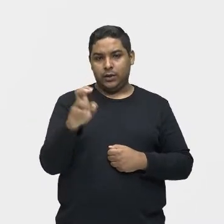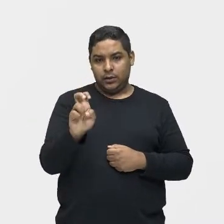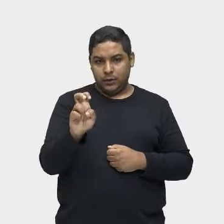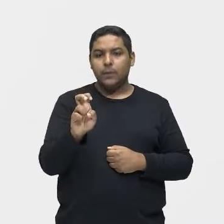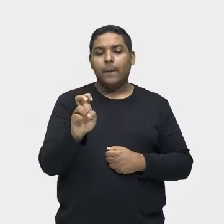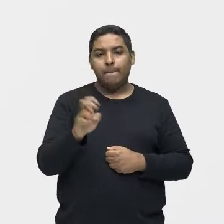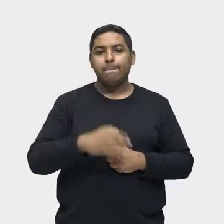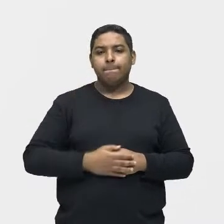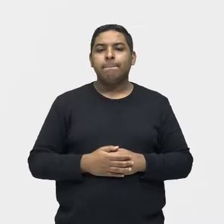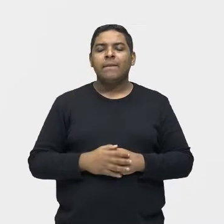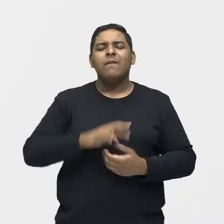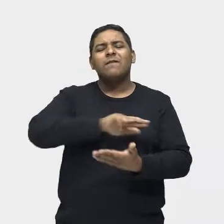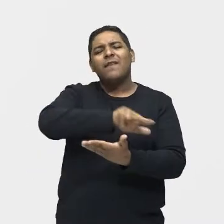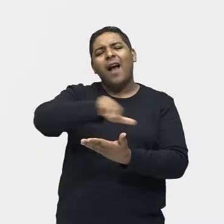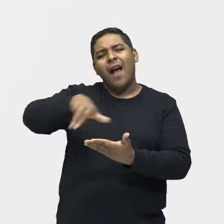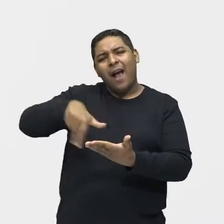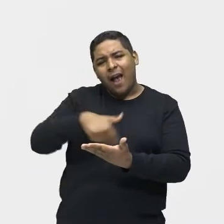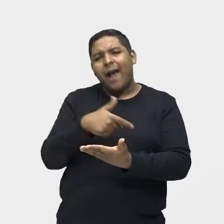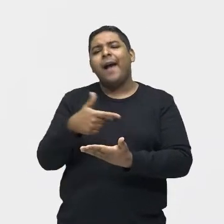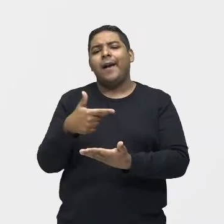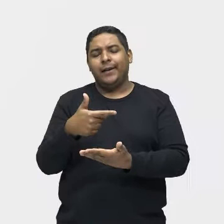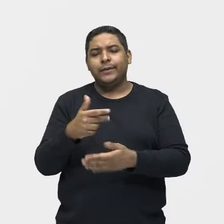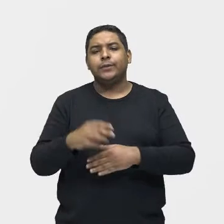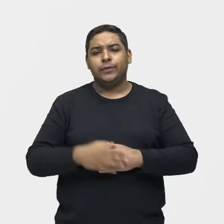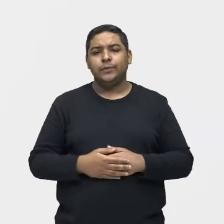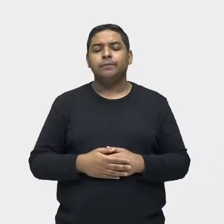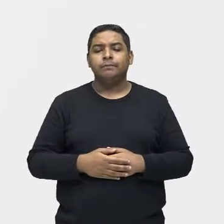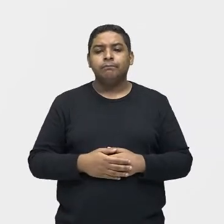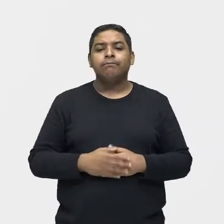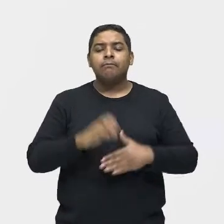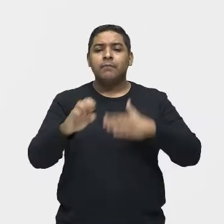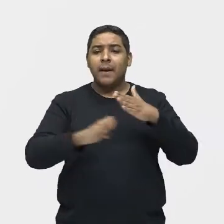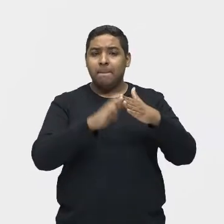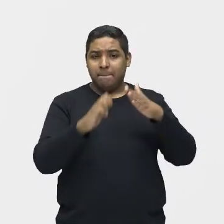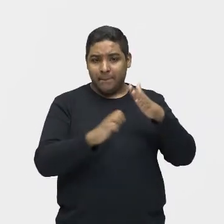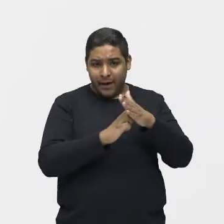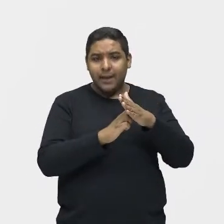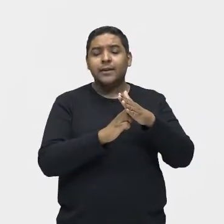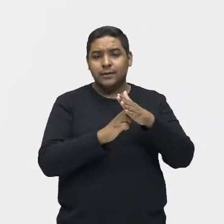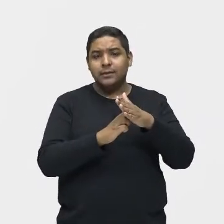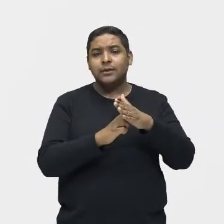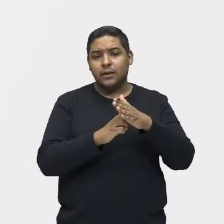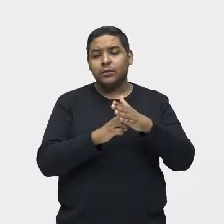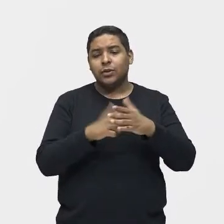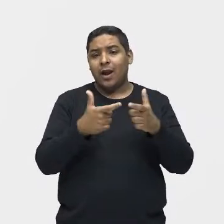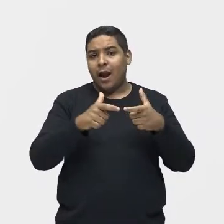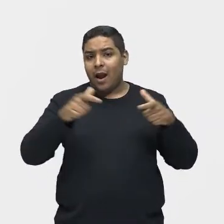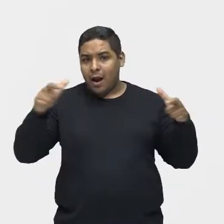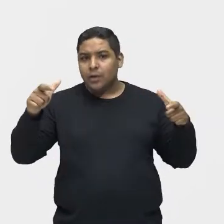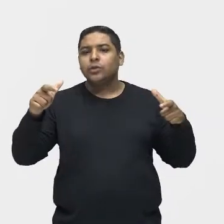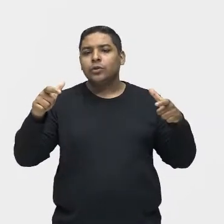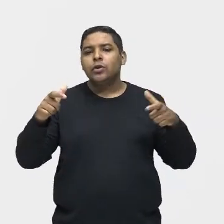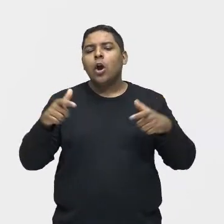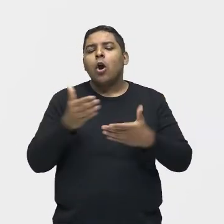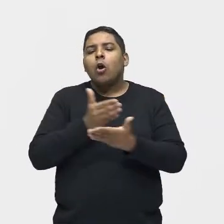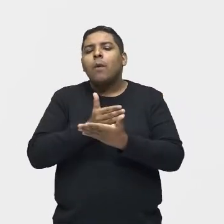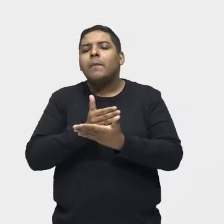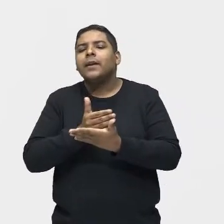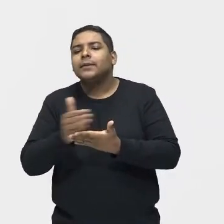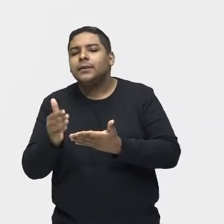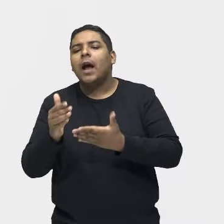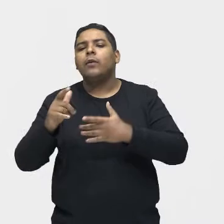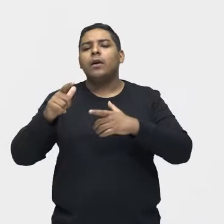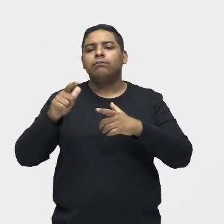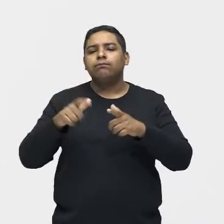1945, várias multinacionais norte-americanas, elas começaram a se intensificar, principalmente